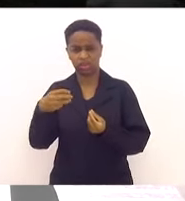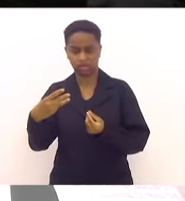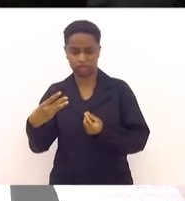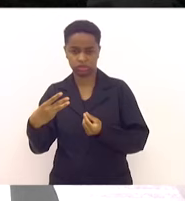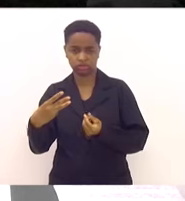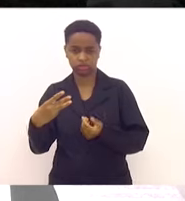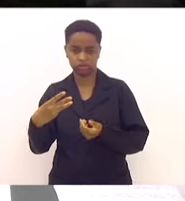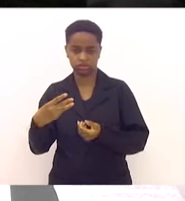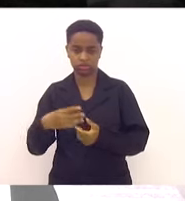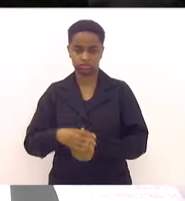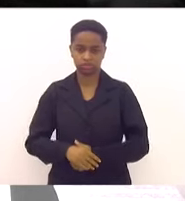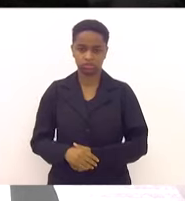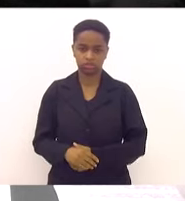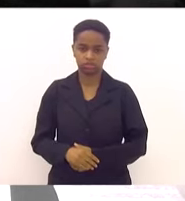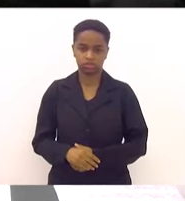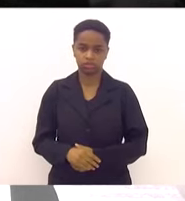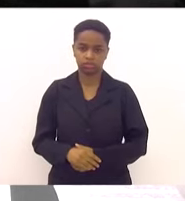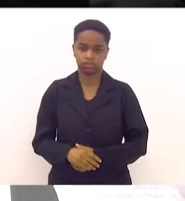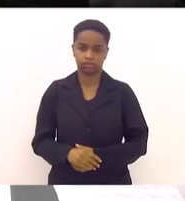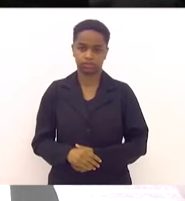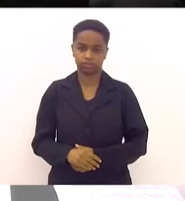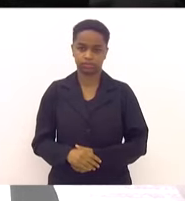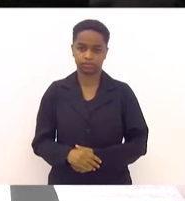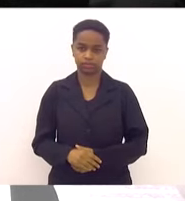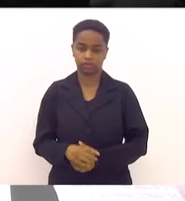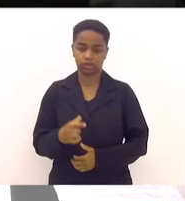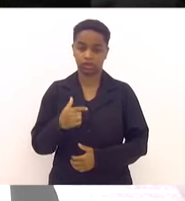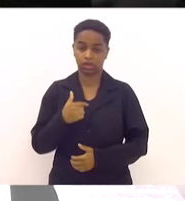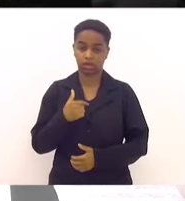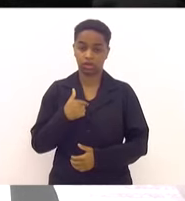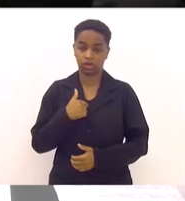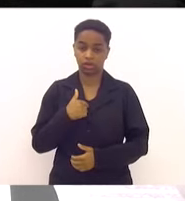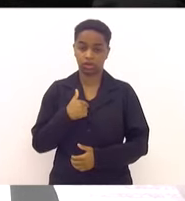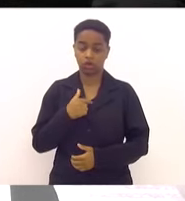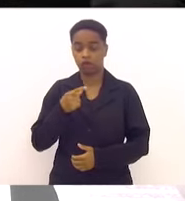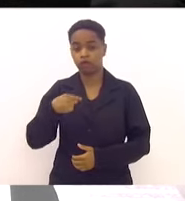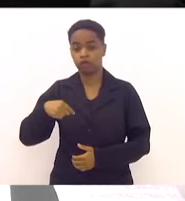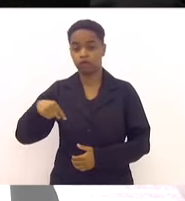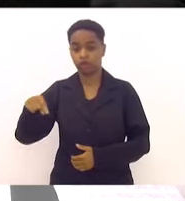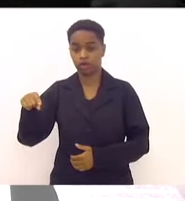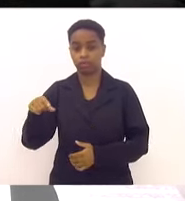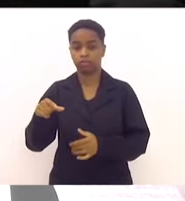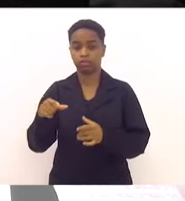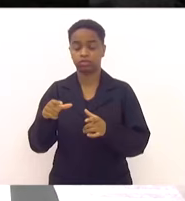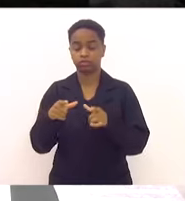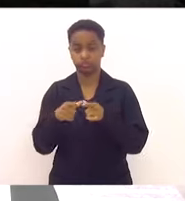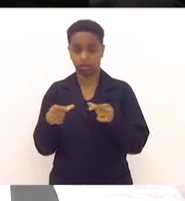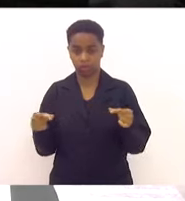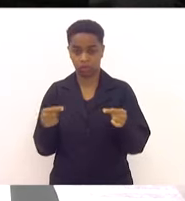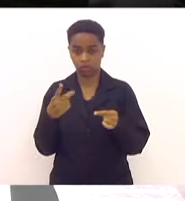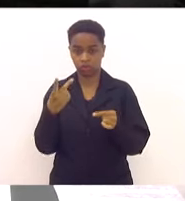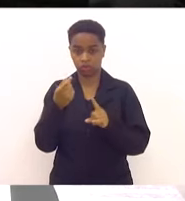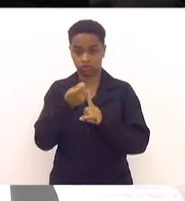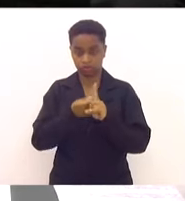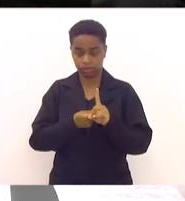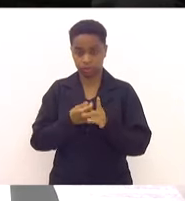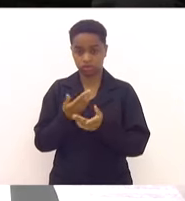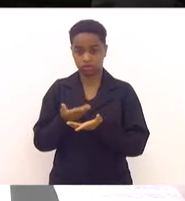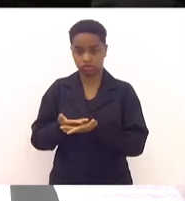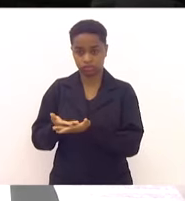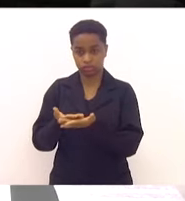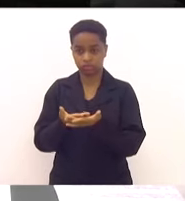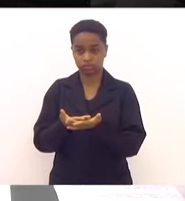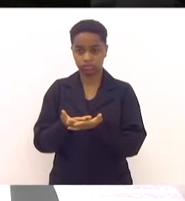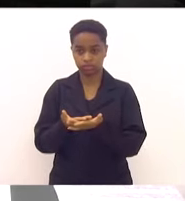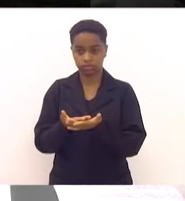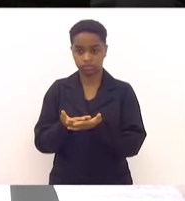1983, eu fui estudar 2 meses no Japão. Aí um dia eu fui lá para um barzinho. Tá, o Mink